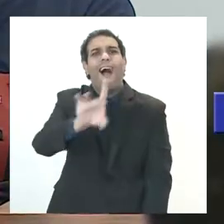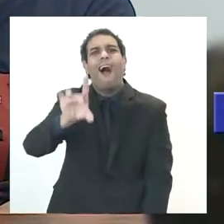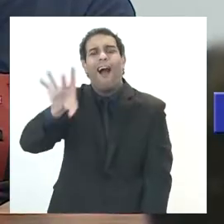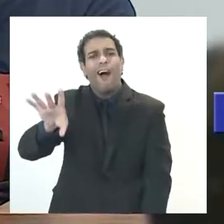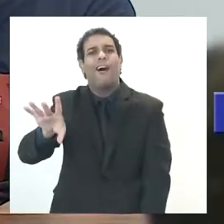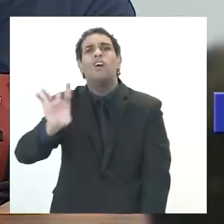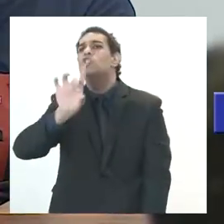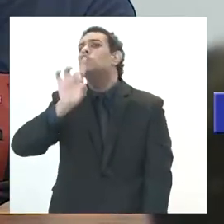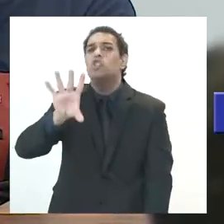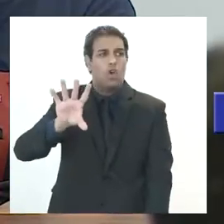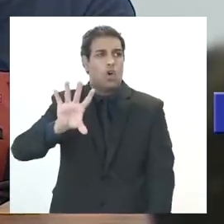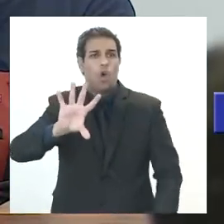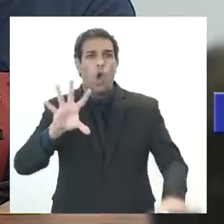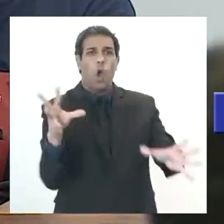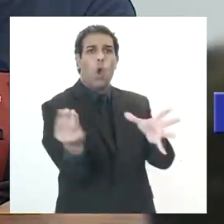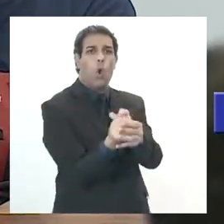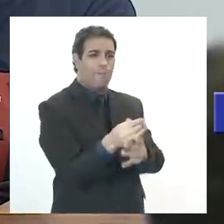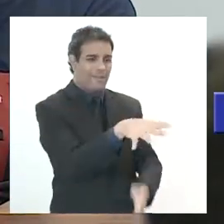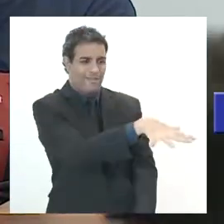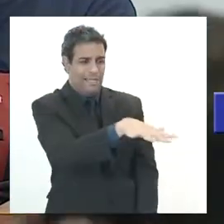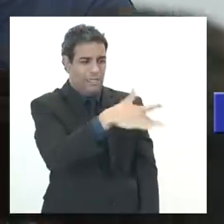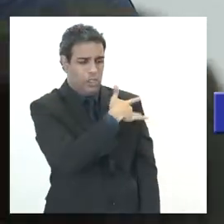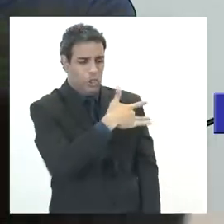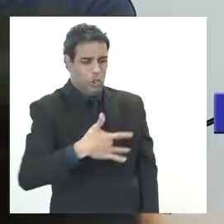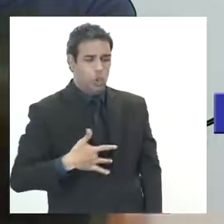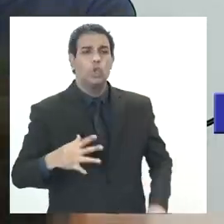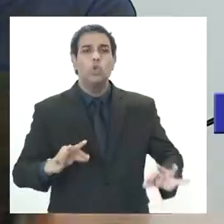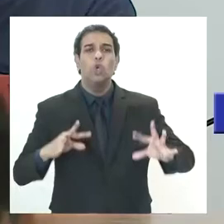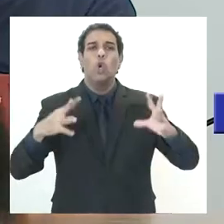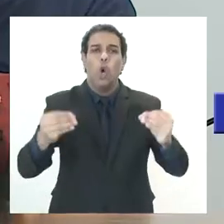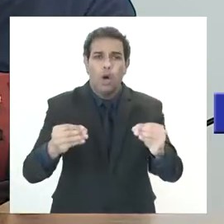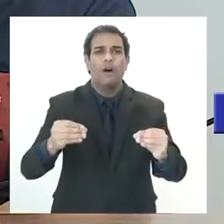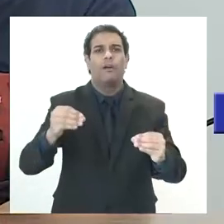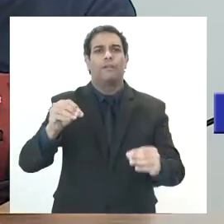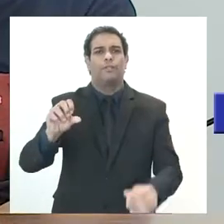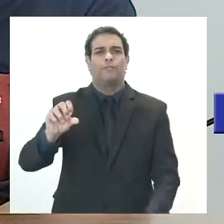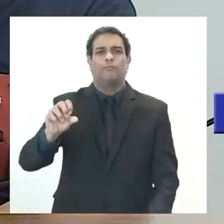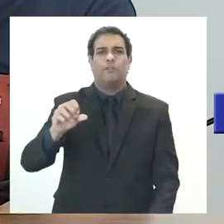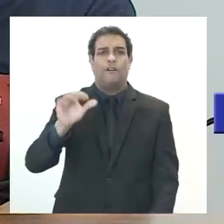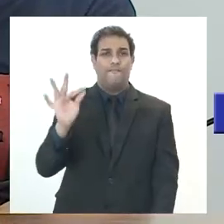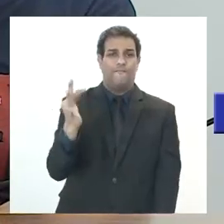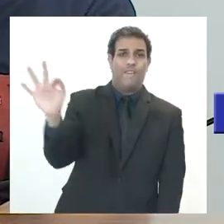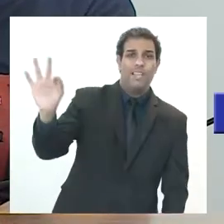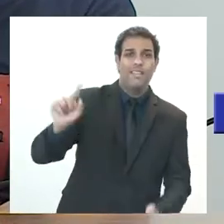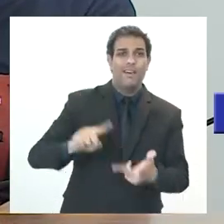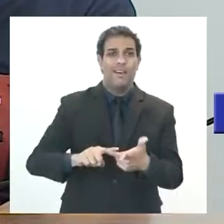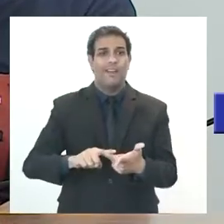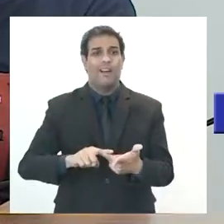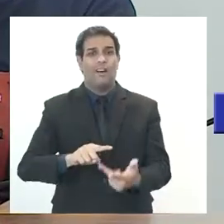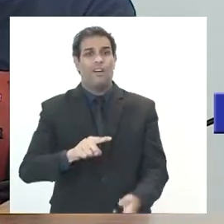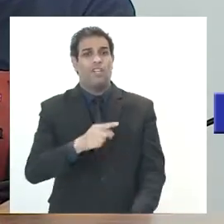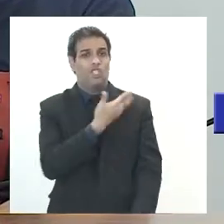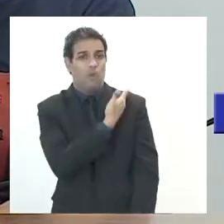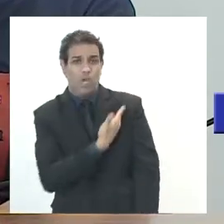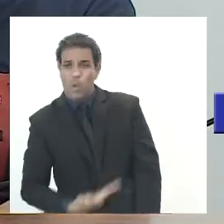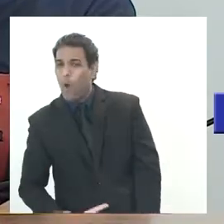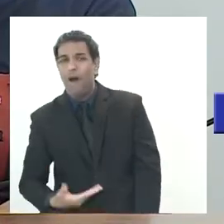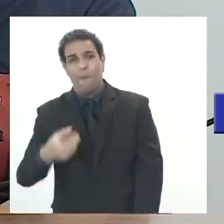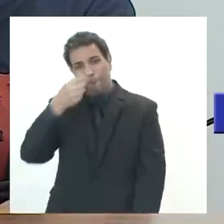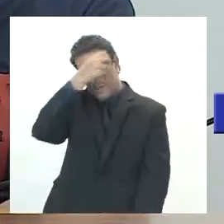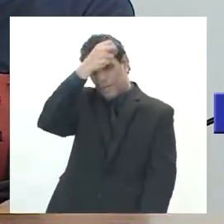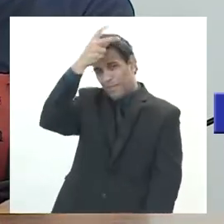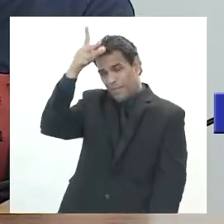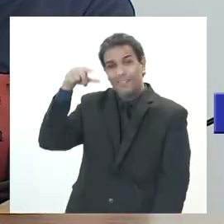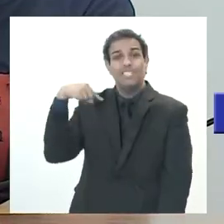não é a sua área da saúde todo o funcionalismo público seja ele federal estadual ou Municipal Nós